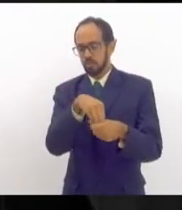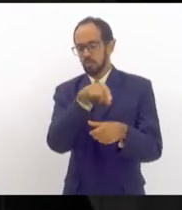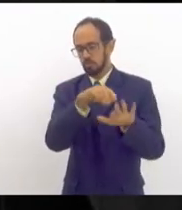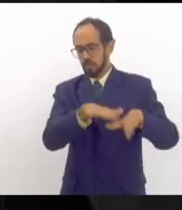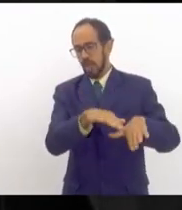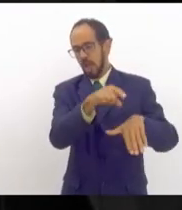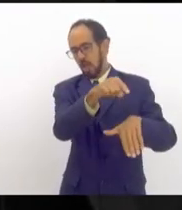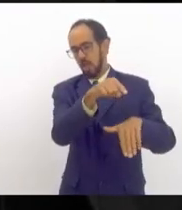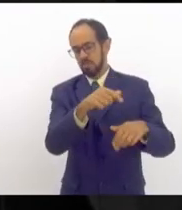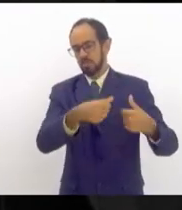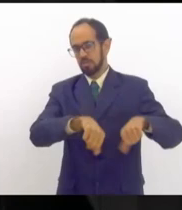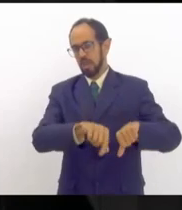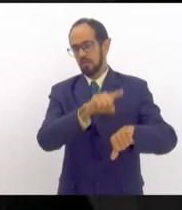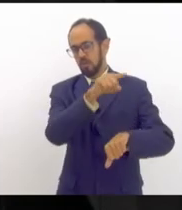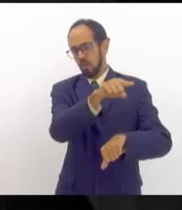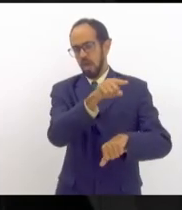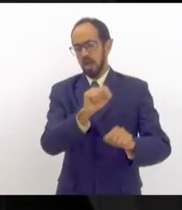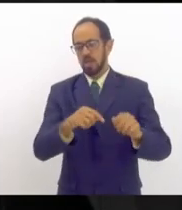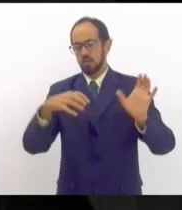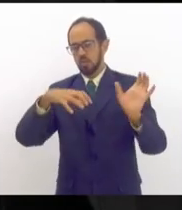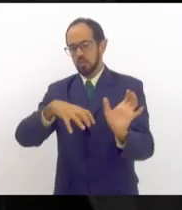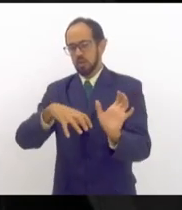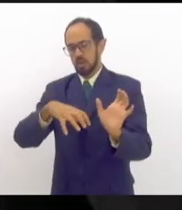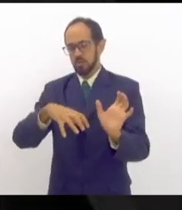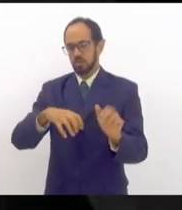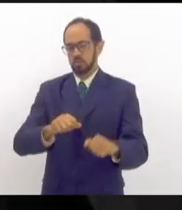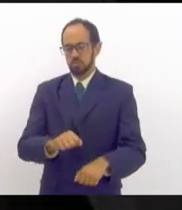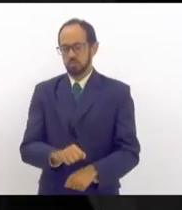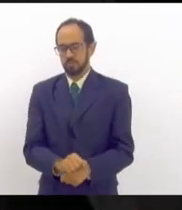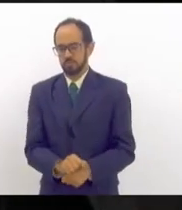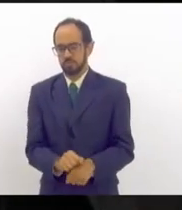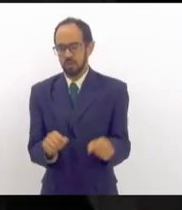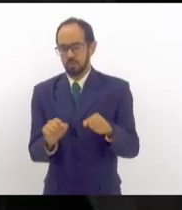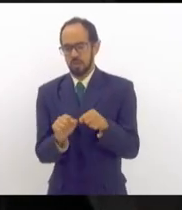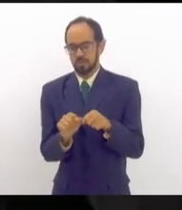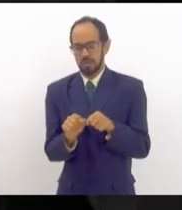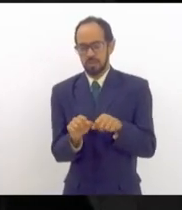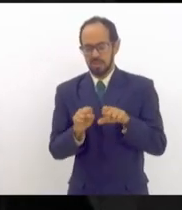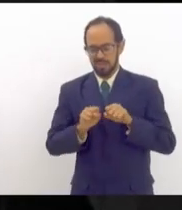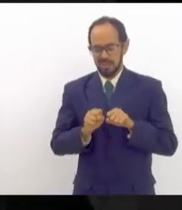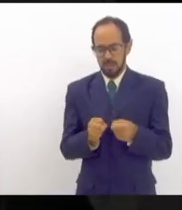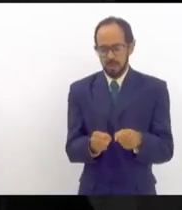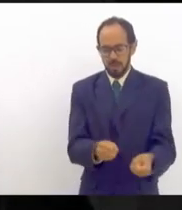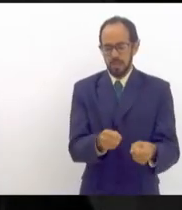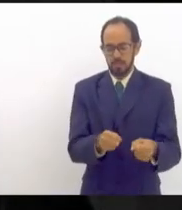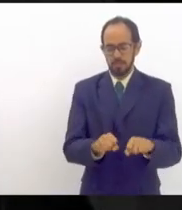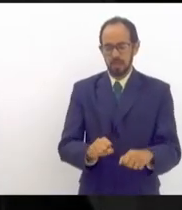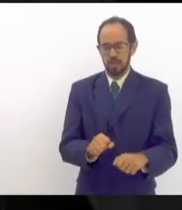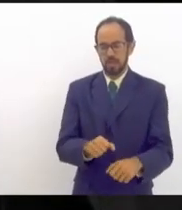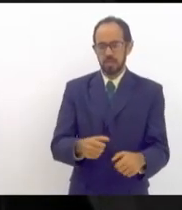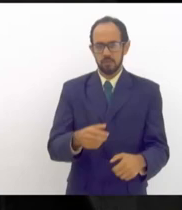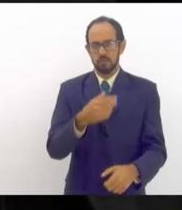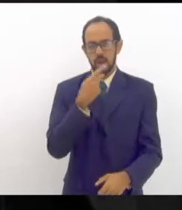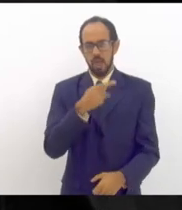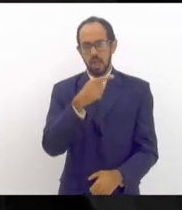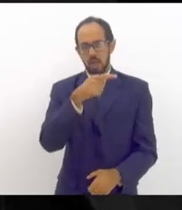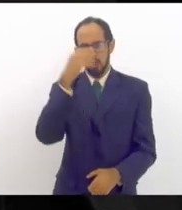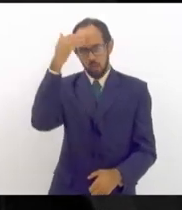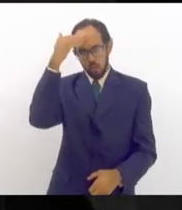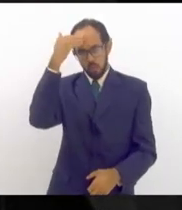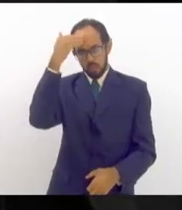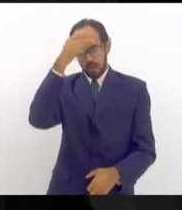dentro do congresso nacional para promover o quebra quebra e com para aqueles que lá estavam